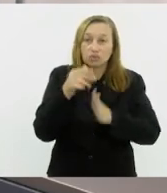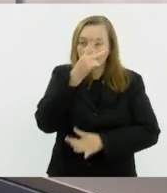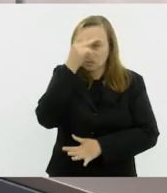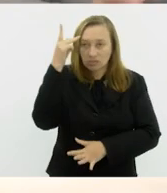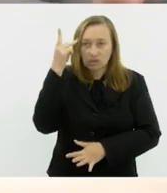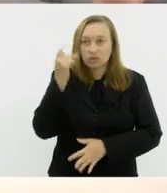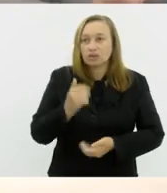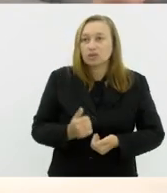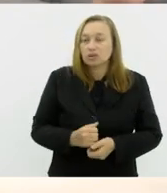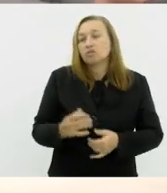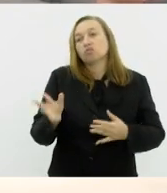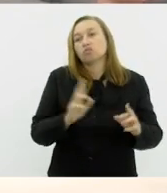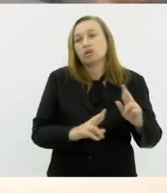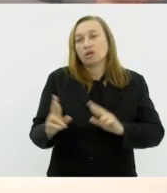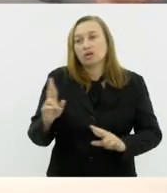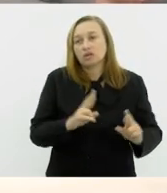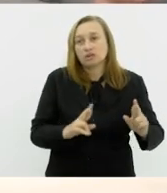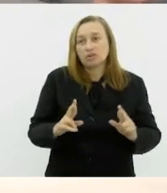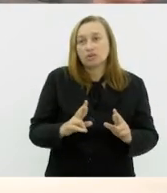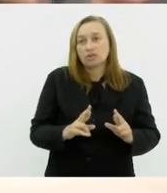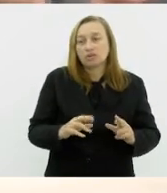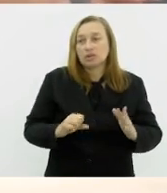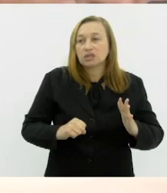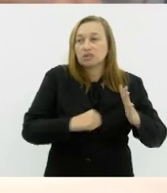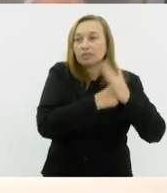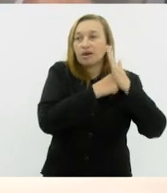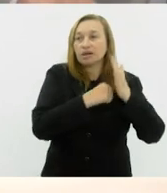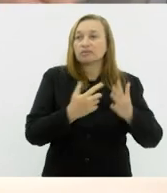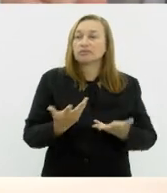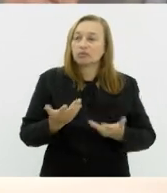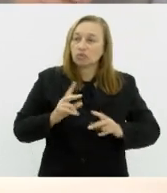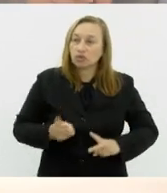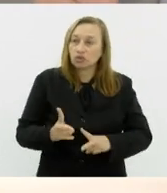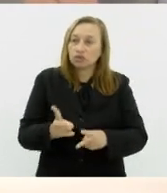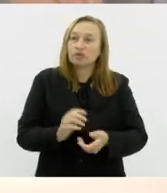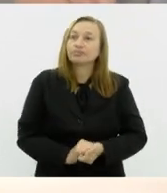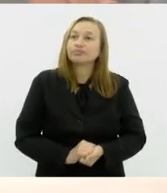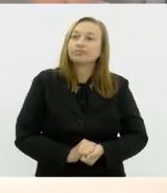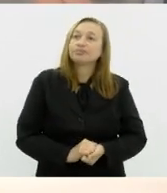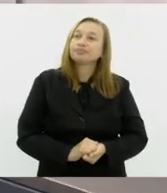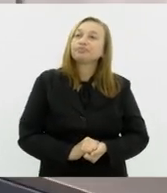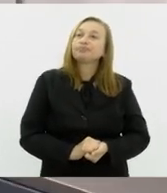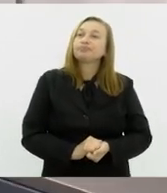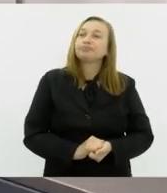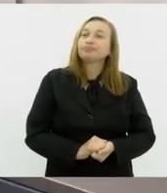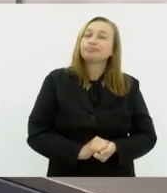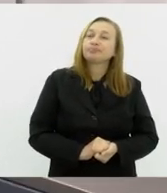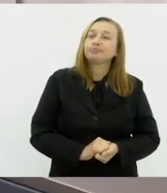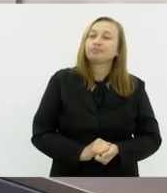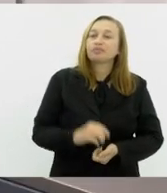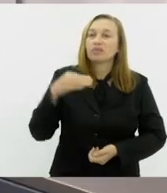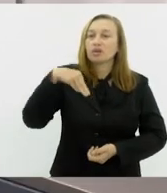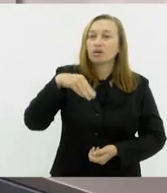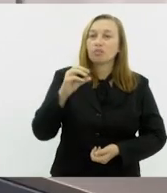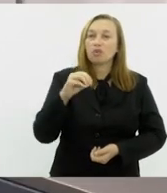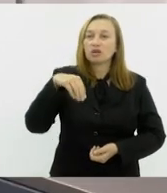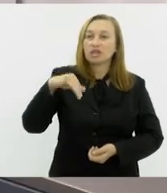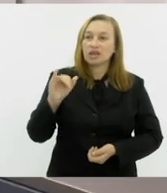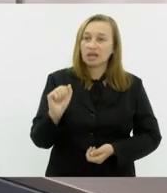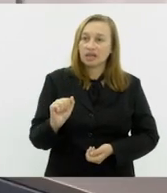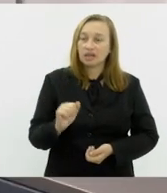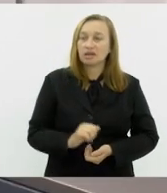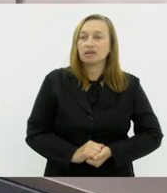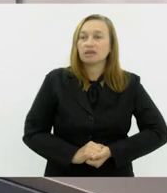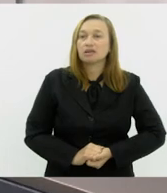pessoas em relação a esses impactos. Vamos continuar. Vamos. A próxima pessoa escrita, Mônica, claro, o Rio